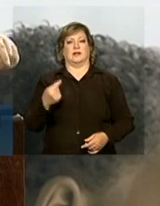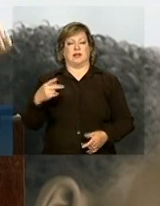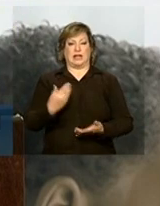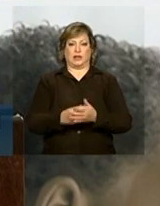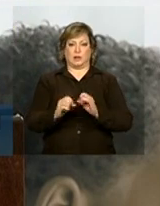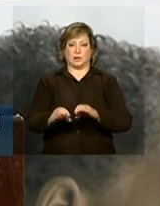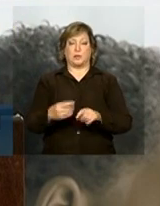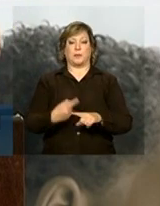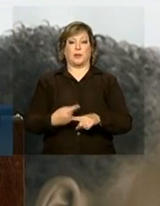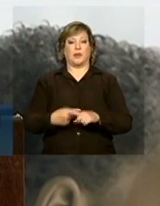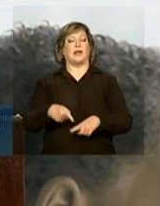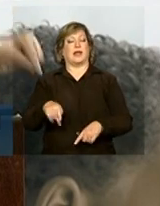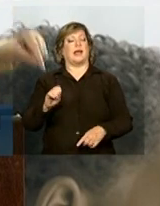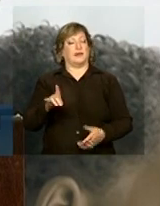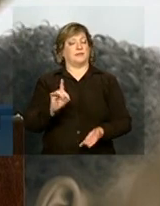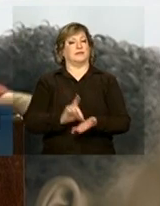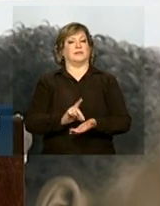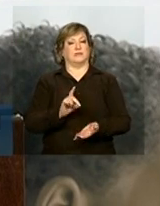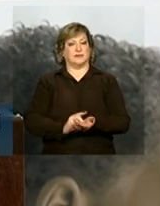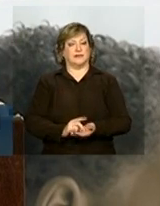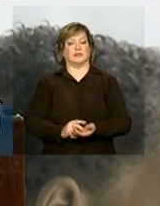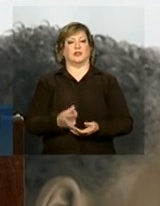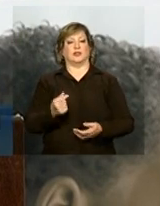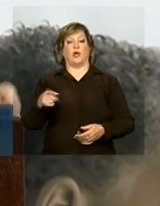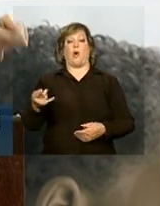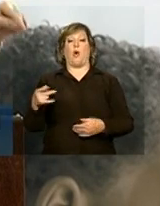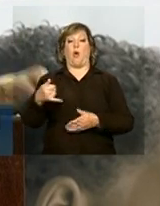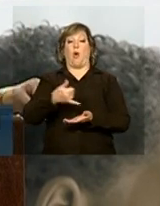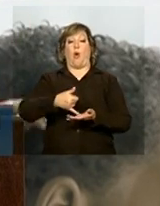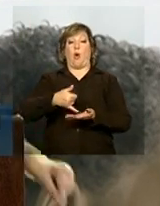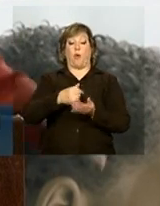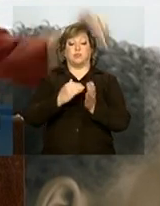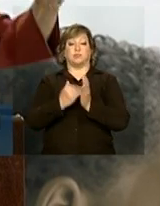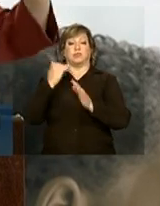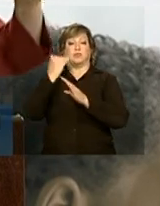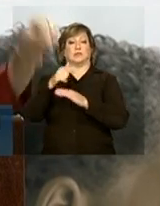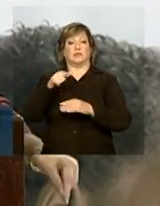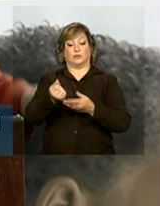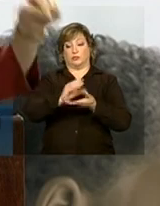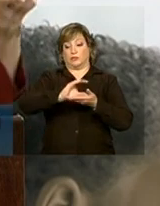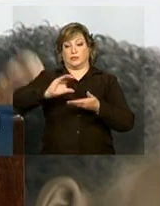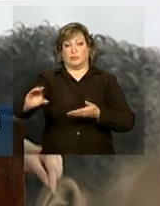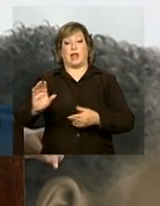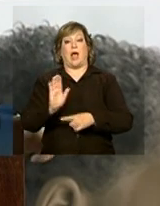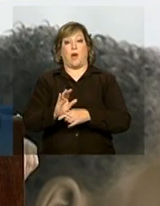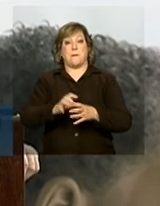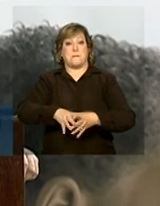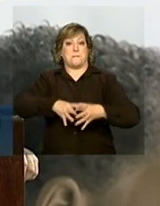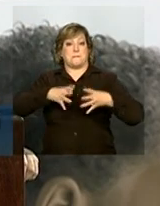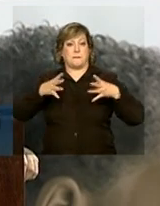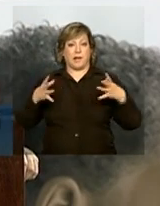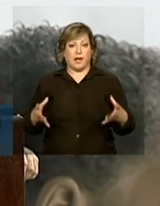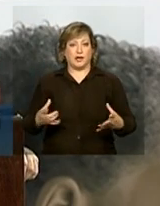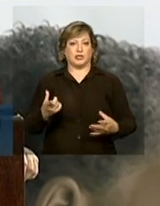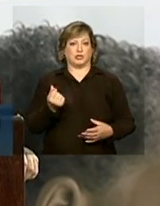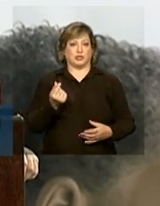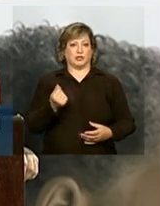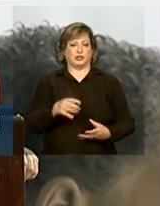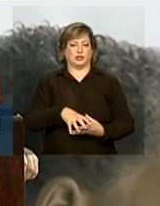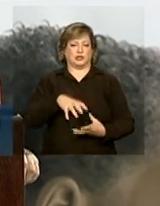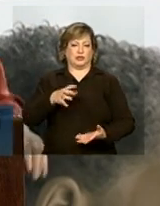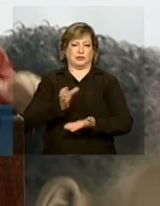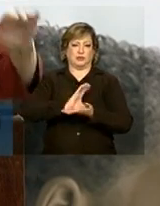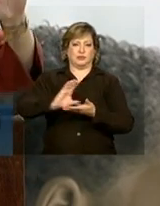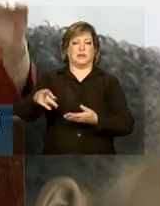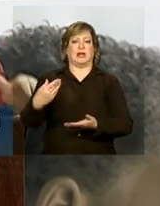porque é de fato o recurso do óleo excedente que constitui o maior volume de dinheiro para a